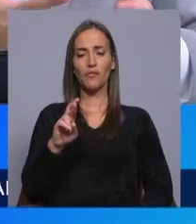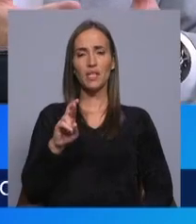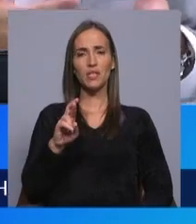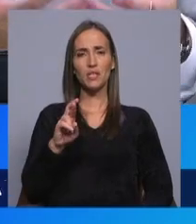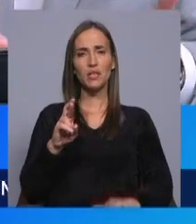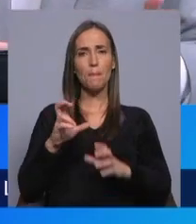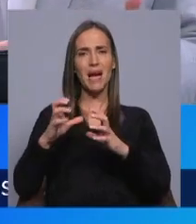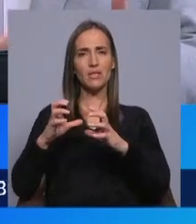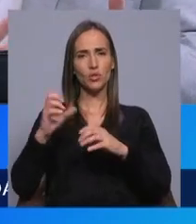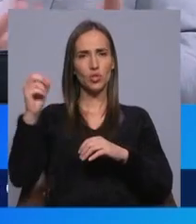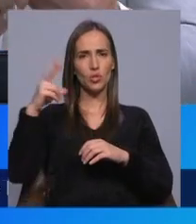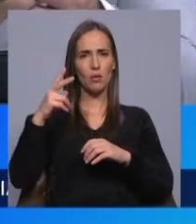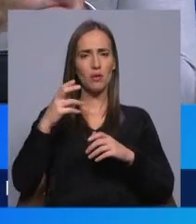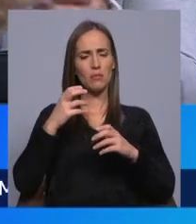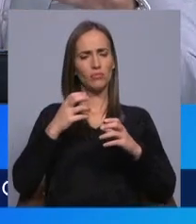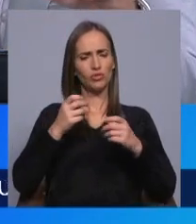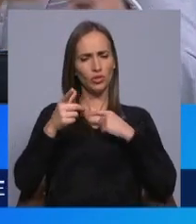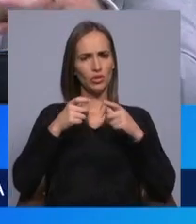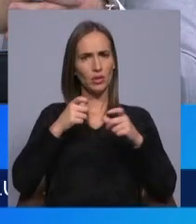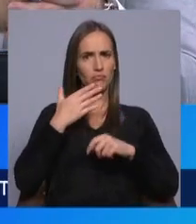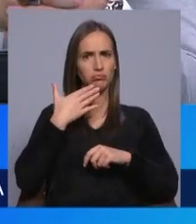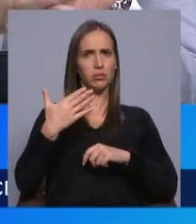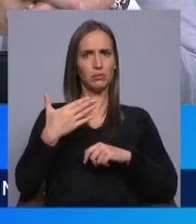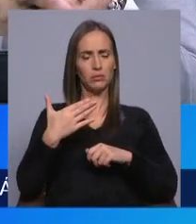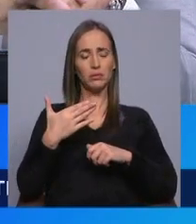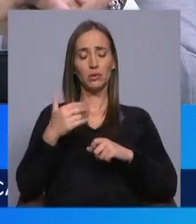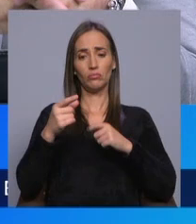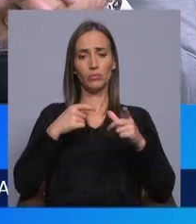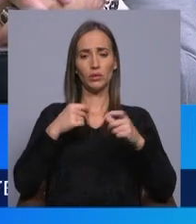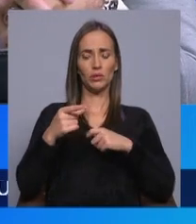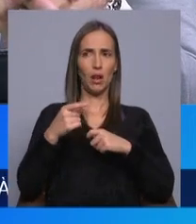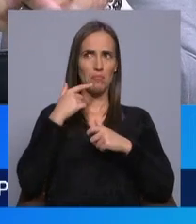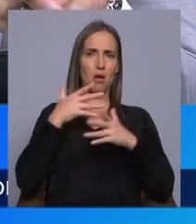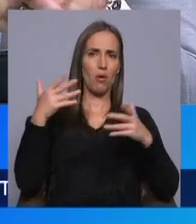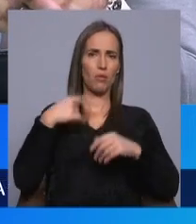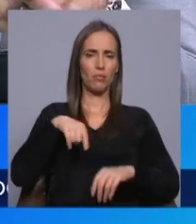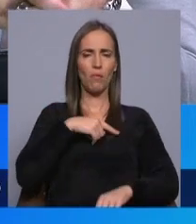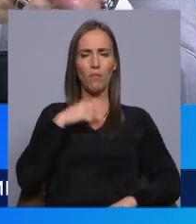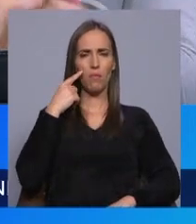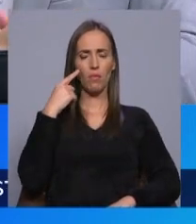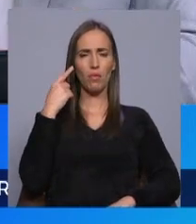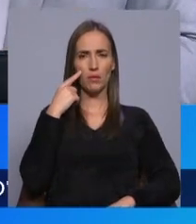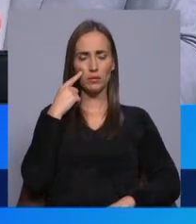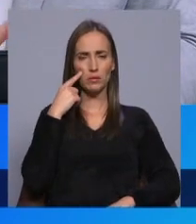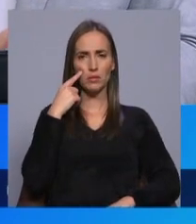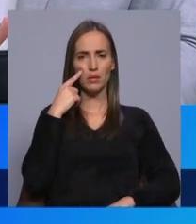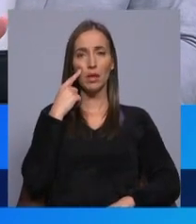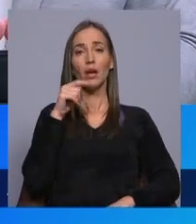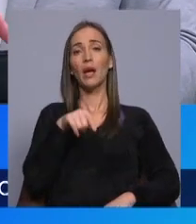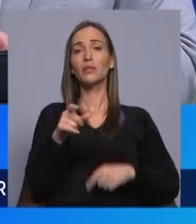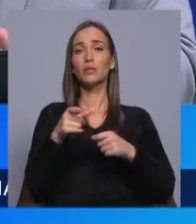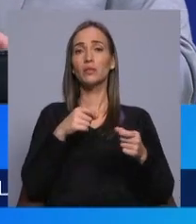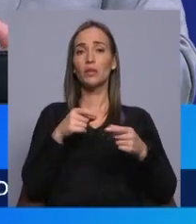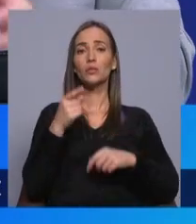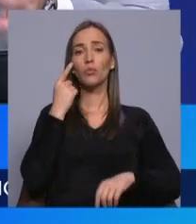seja, era uma estrela gigante, é uma estrela das maiores que nós conhecemos dentro desta gama. E estas estrelas são